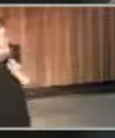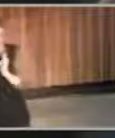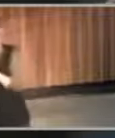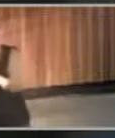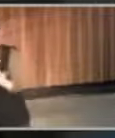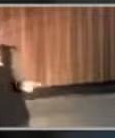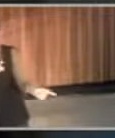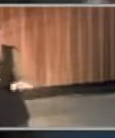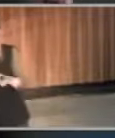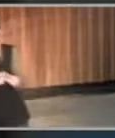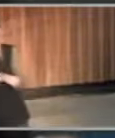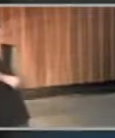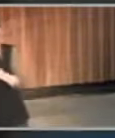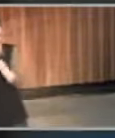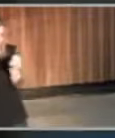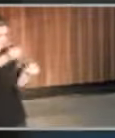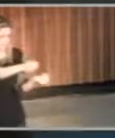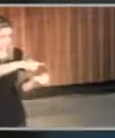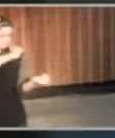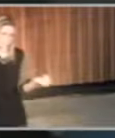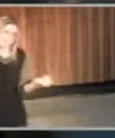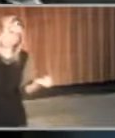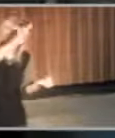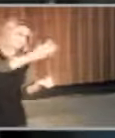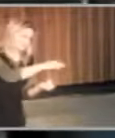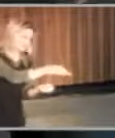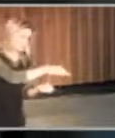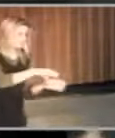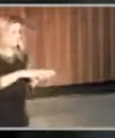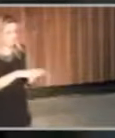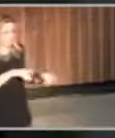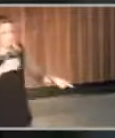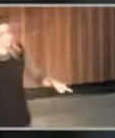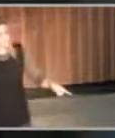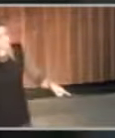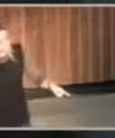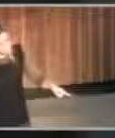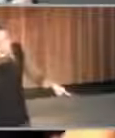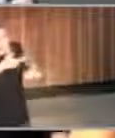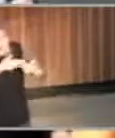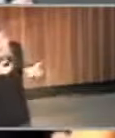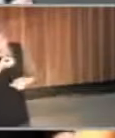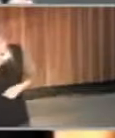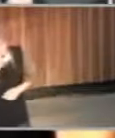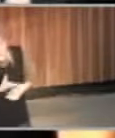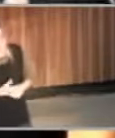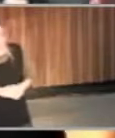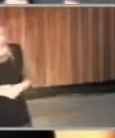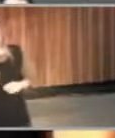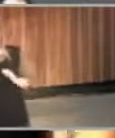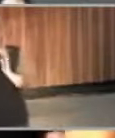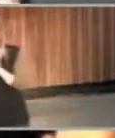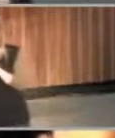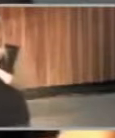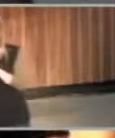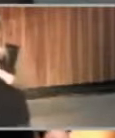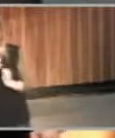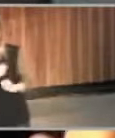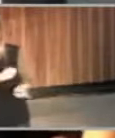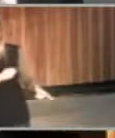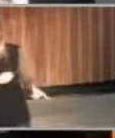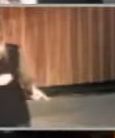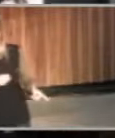Deus te dê graça para você buscar e você vai experimentar coisas maiores orei por ele e aí eu